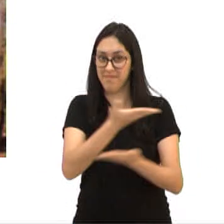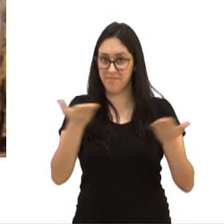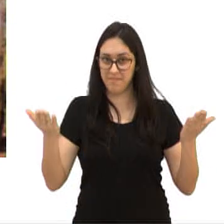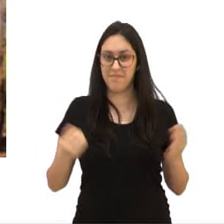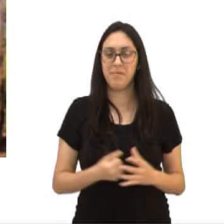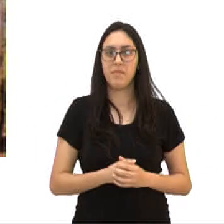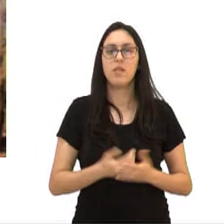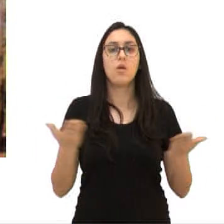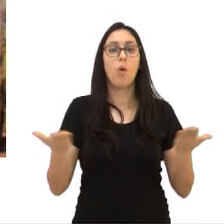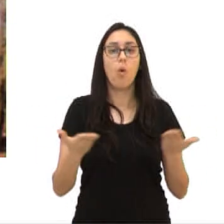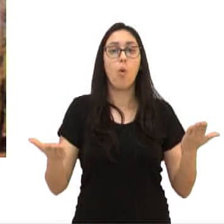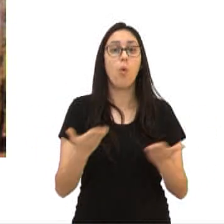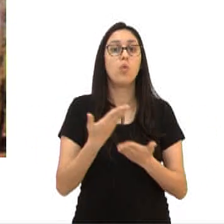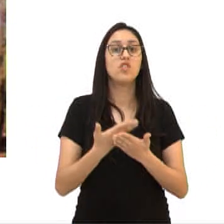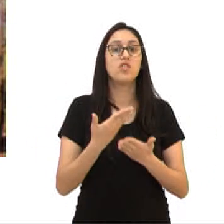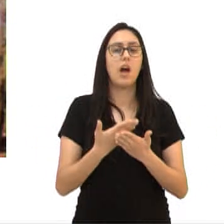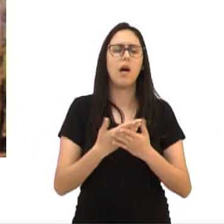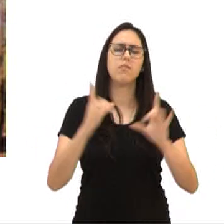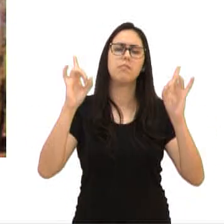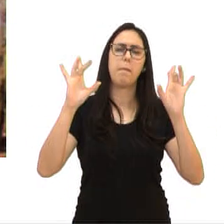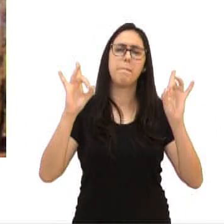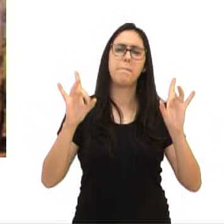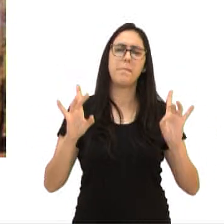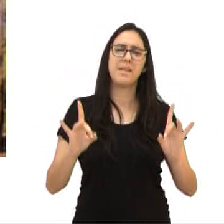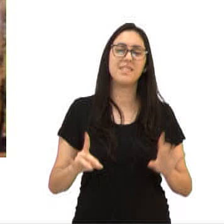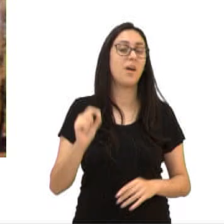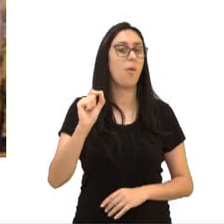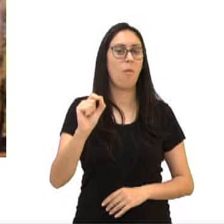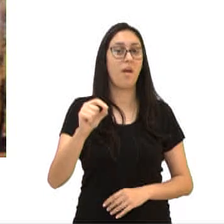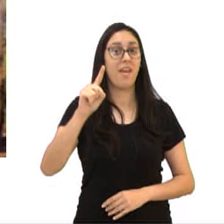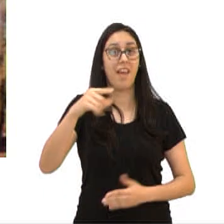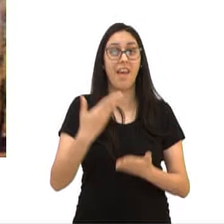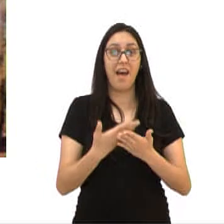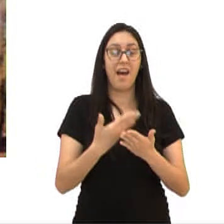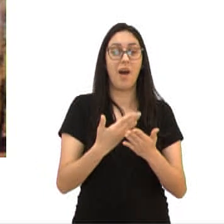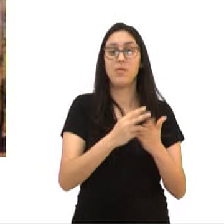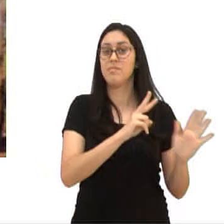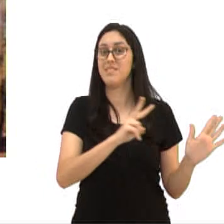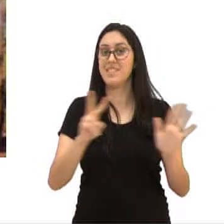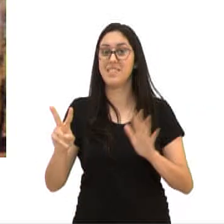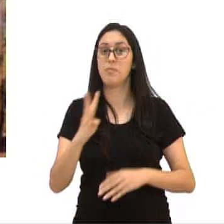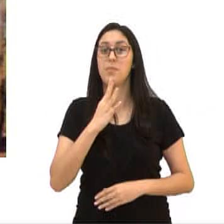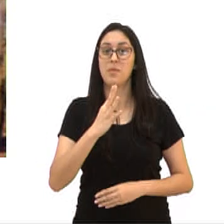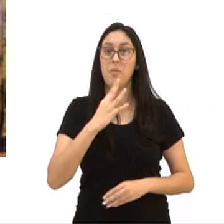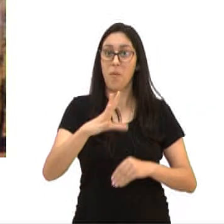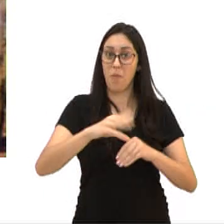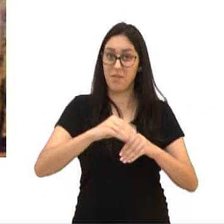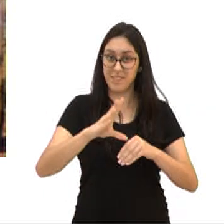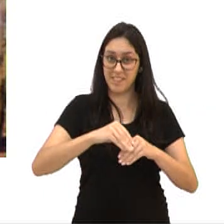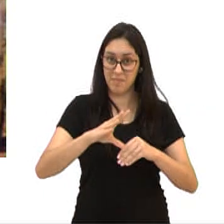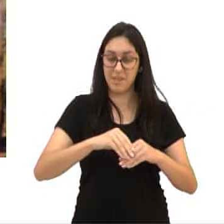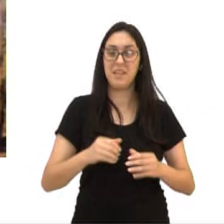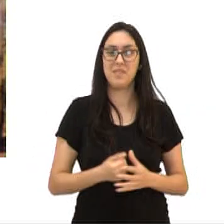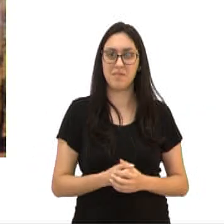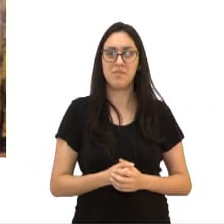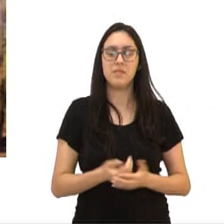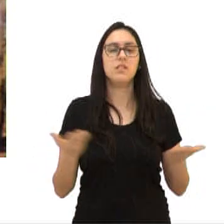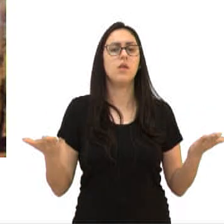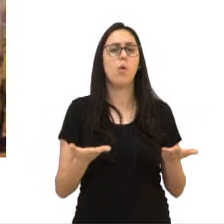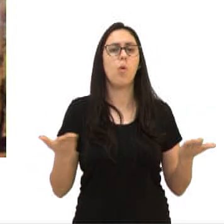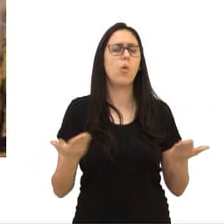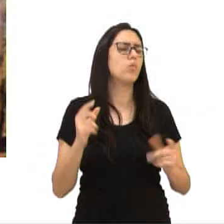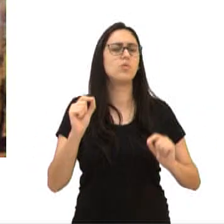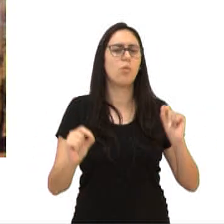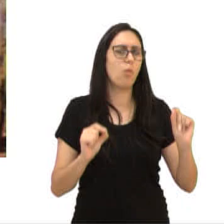hoje a nossa aula é muito especial, porque é a aula da Semana do Conhecimento. E estamos fazendo, então,